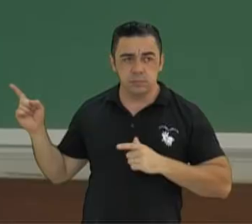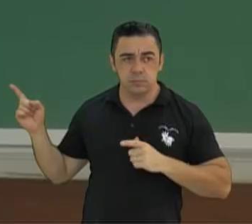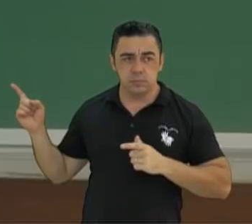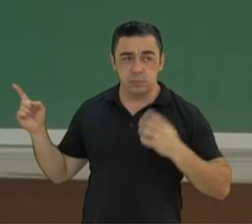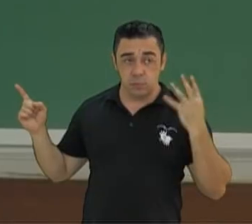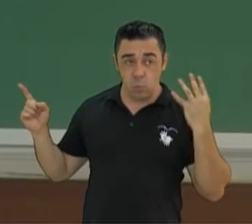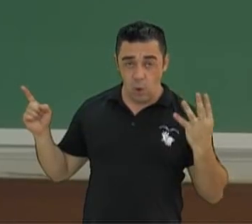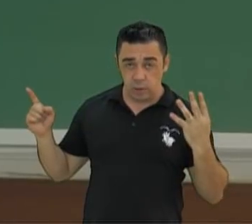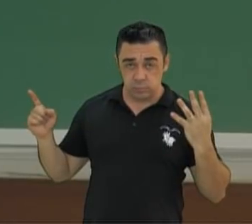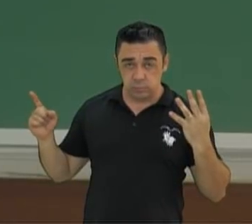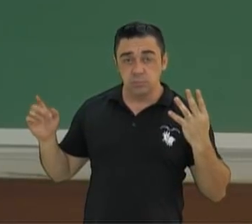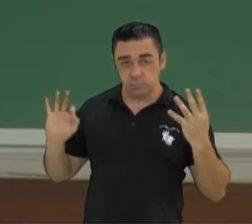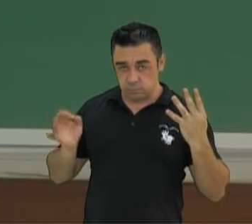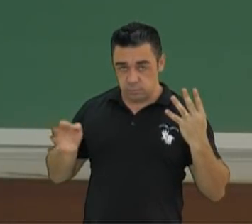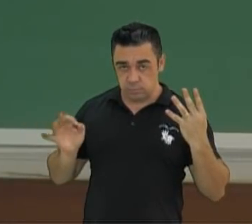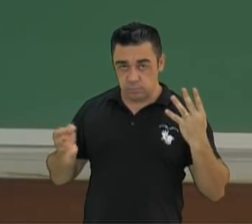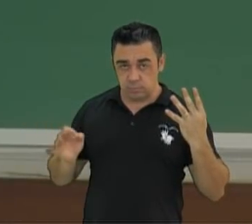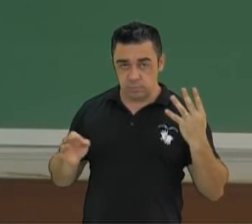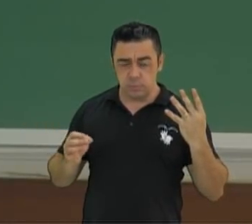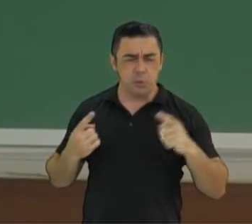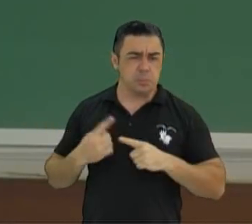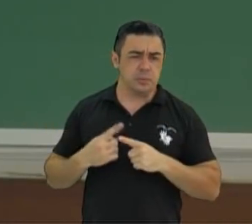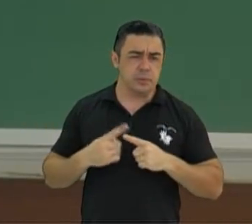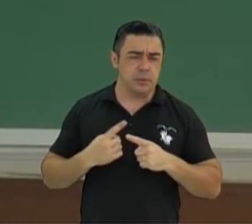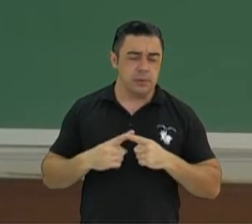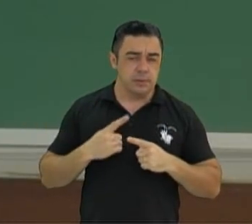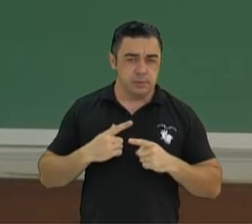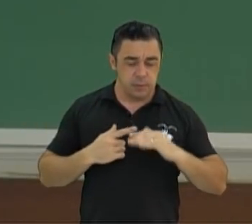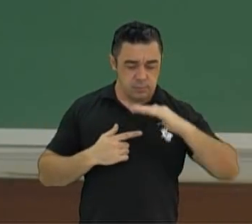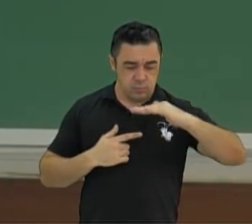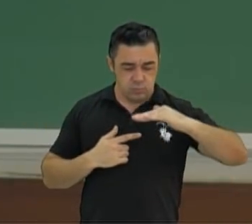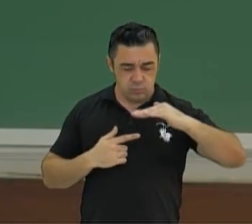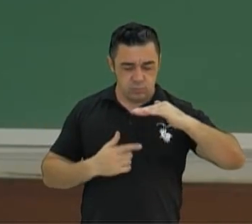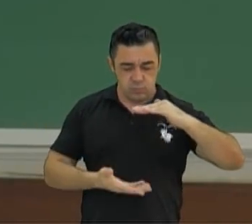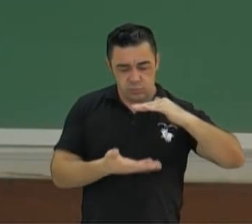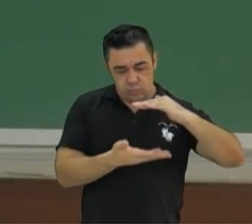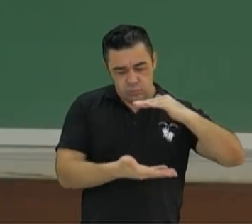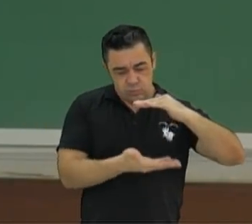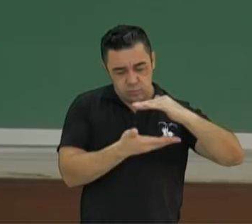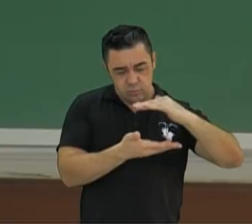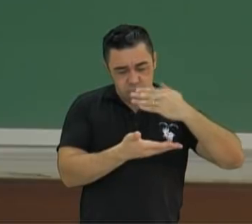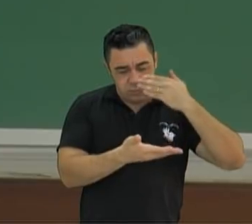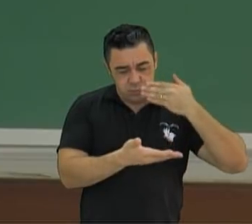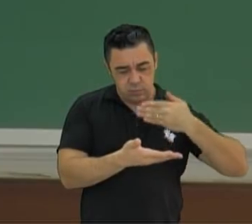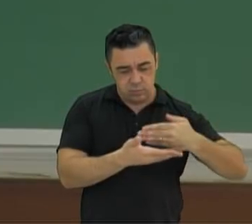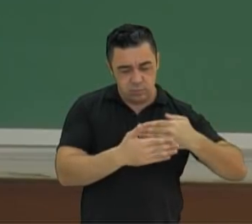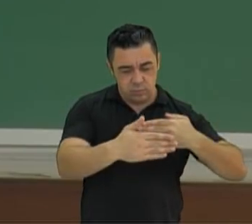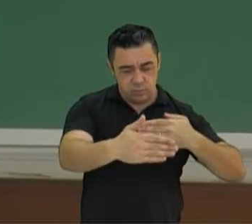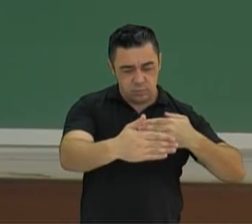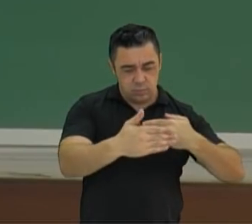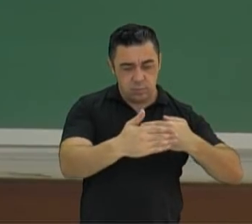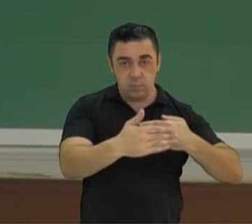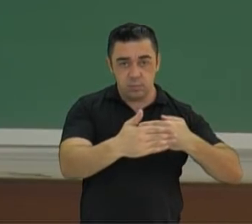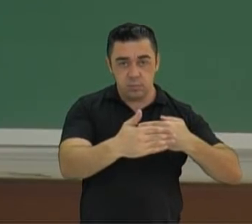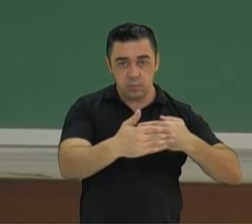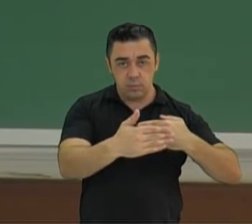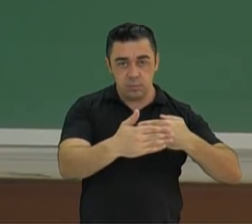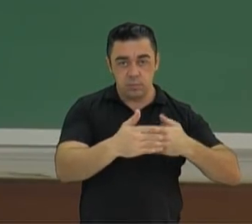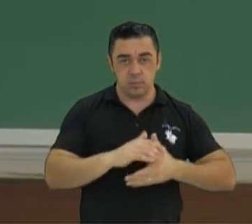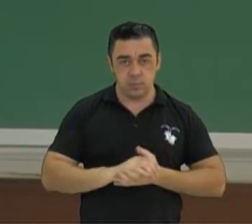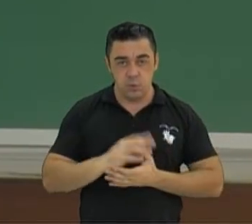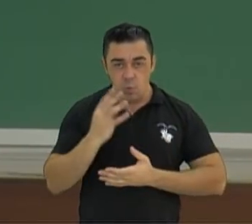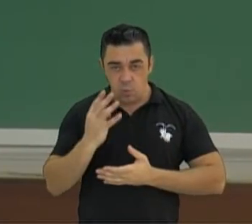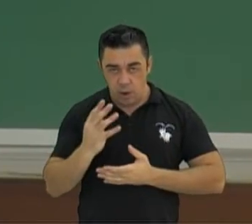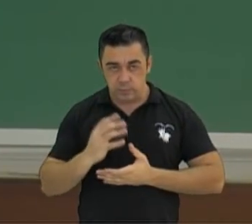precisar? De 4 retângulos, porque são 4 faces laterais, ó, a de cima e a da frente, uma que